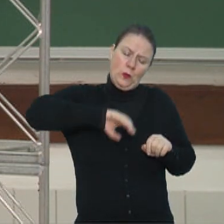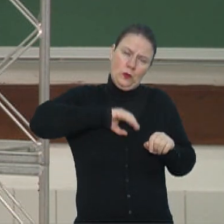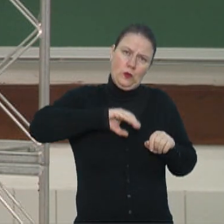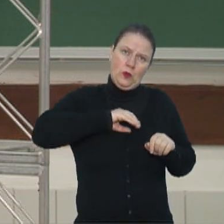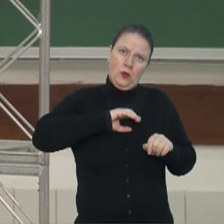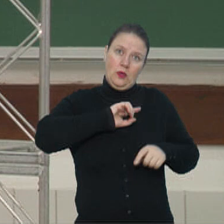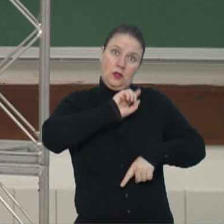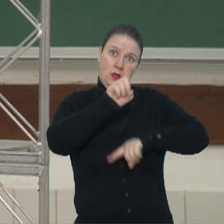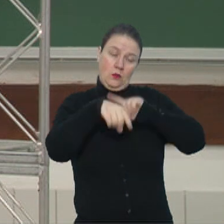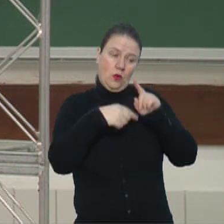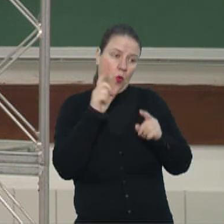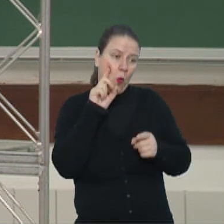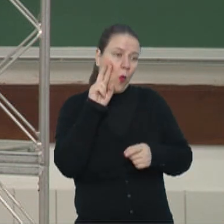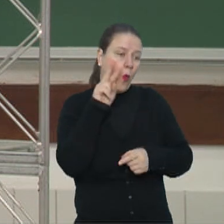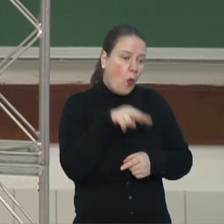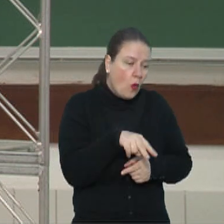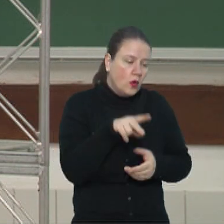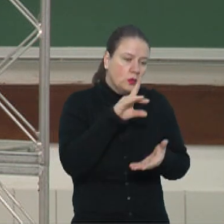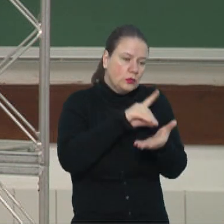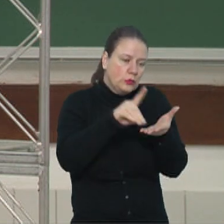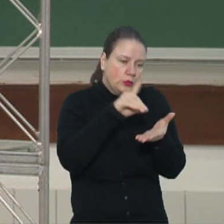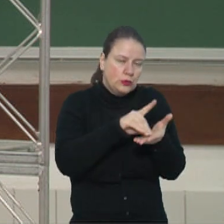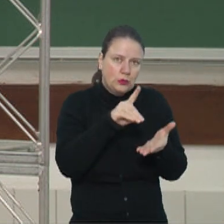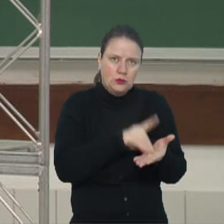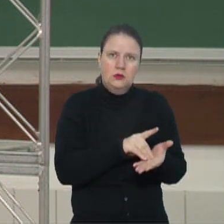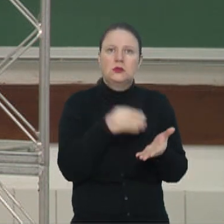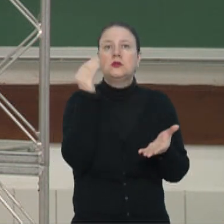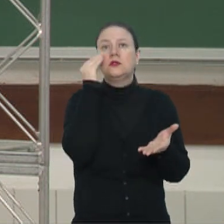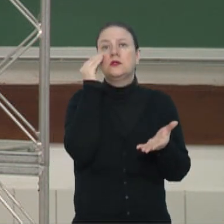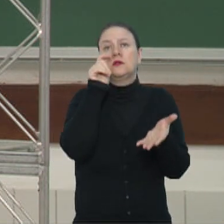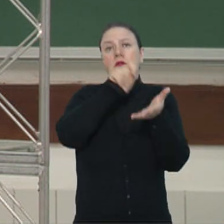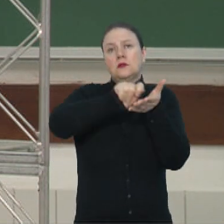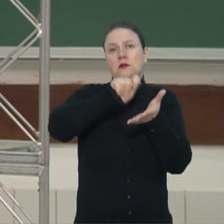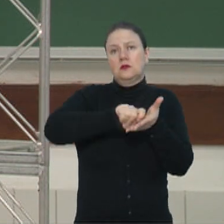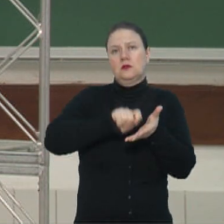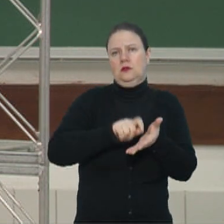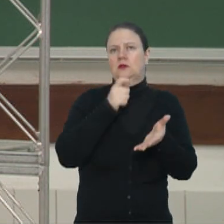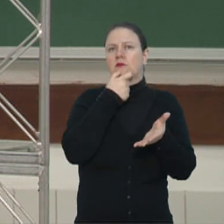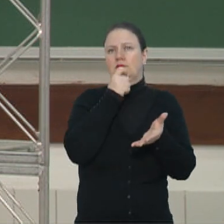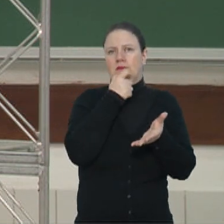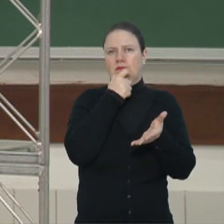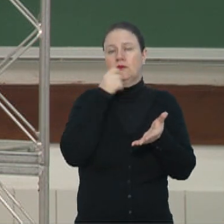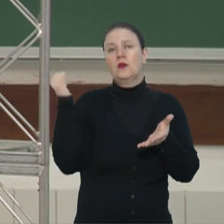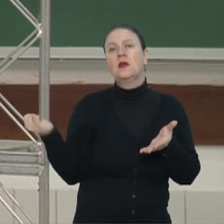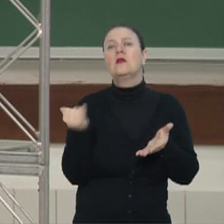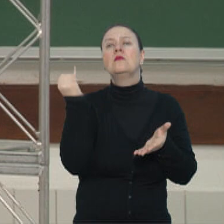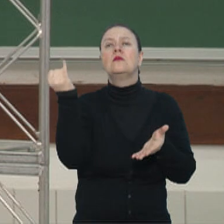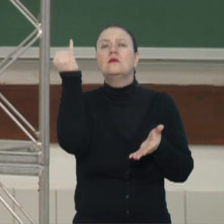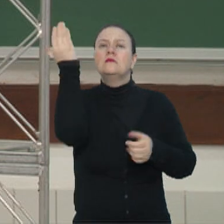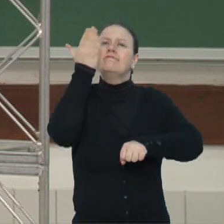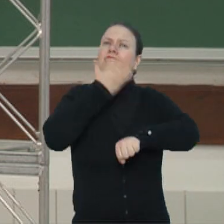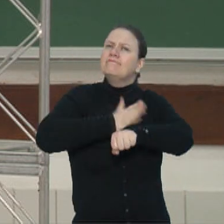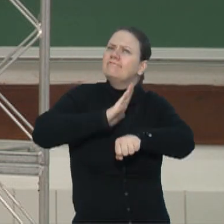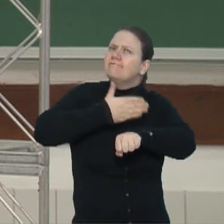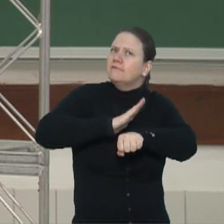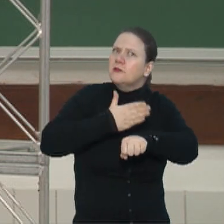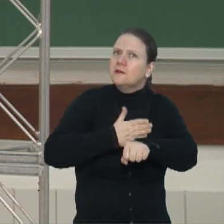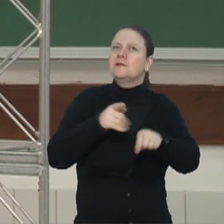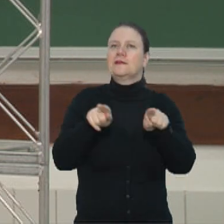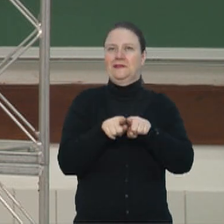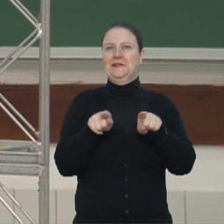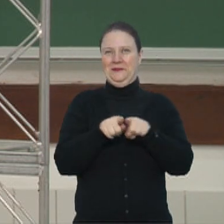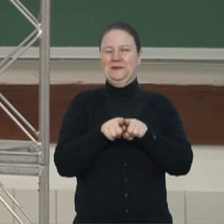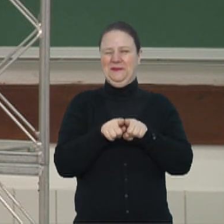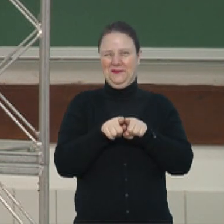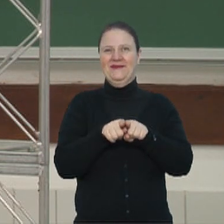no dicionário, se você precisar, e tente escrever em inglês. É importante que você pratique, né, a escrita também em